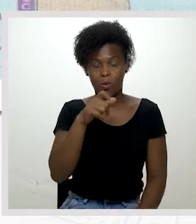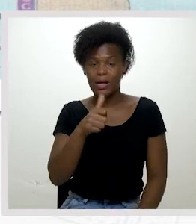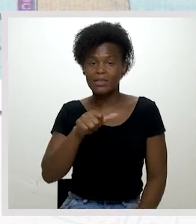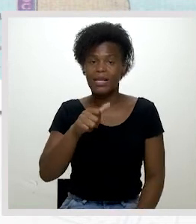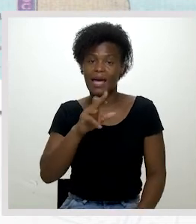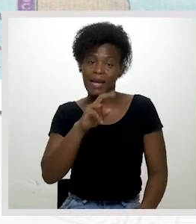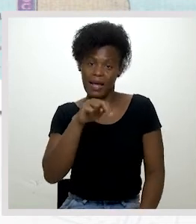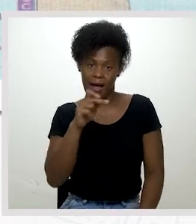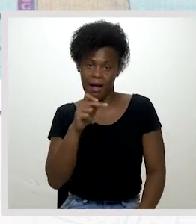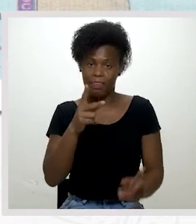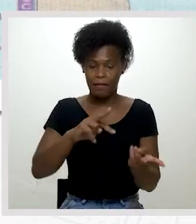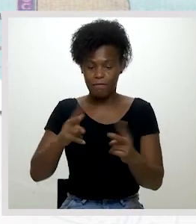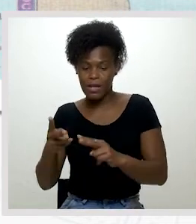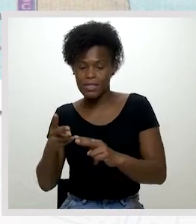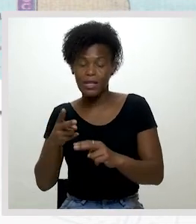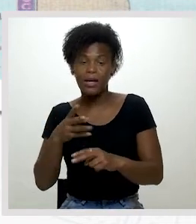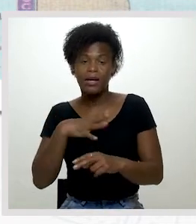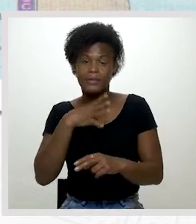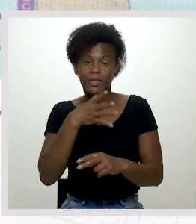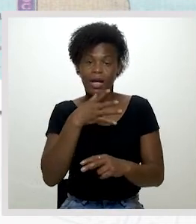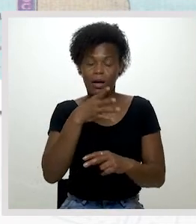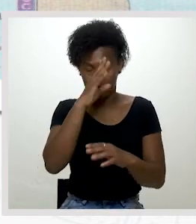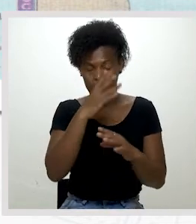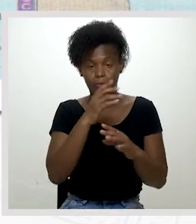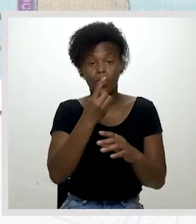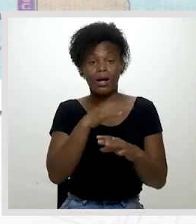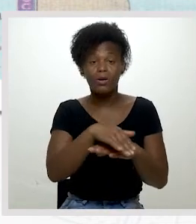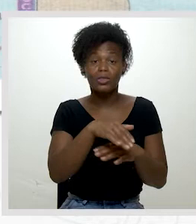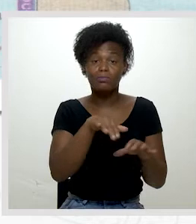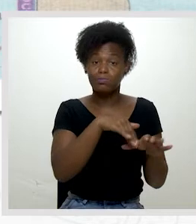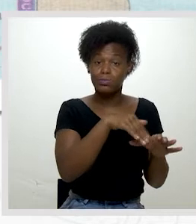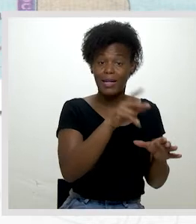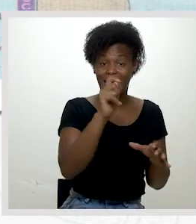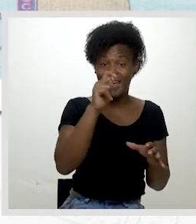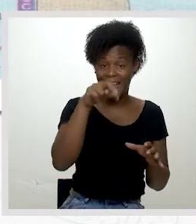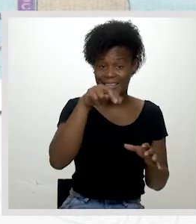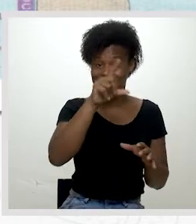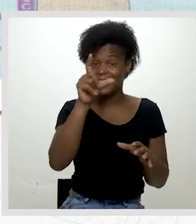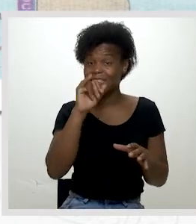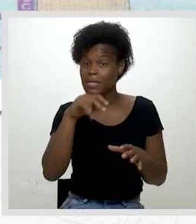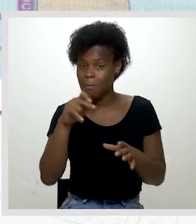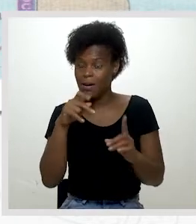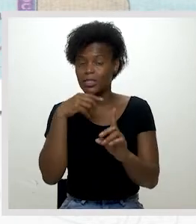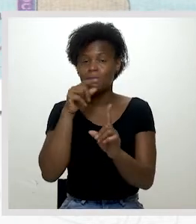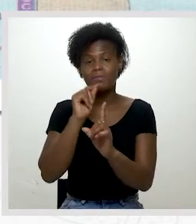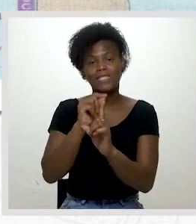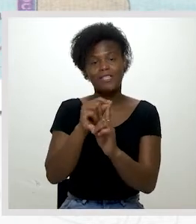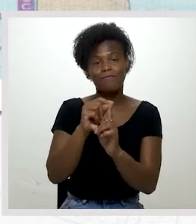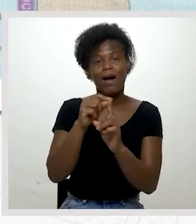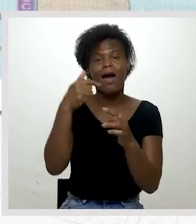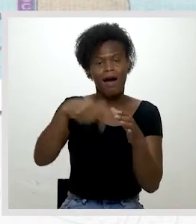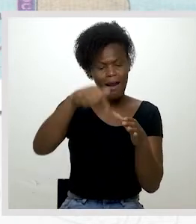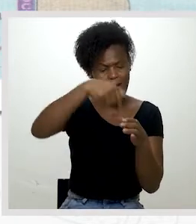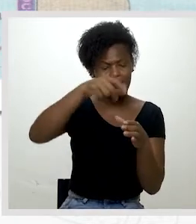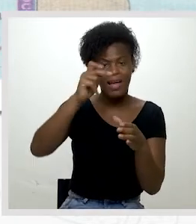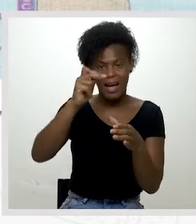RNA de transferência, que lhe corresponde, é devida à intervenção de uma enzima específica na presença de ATP, ou